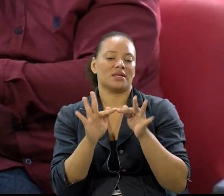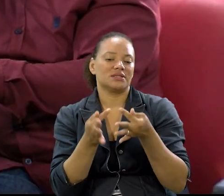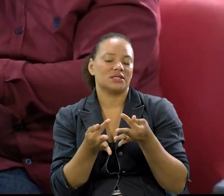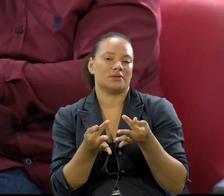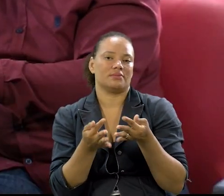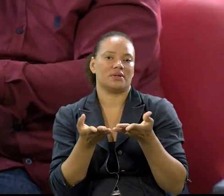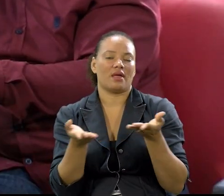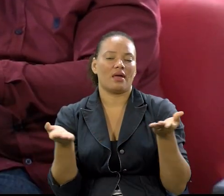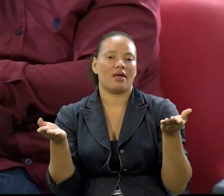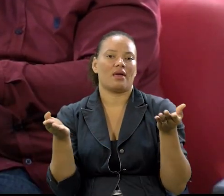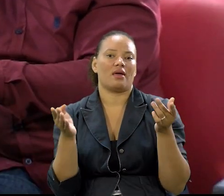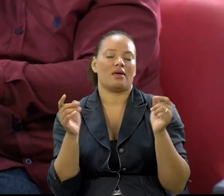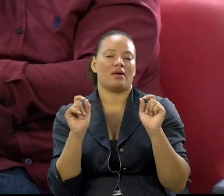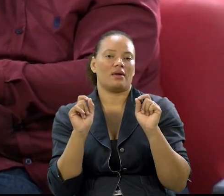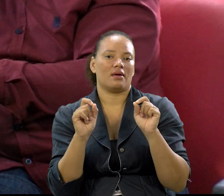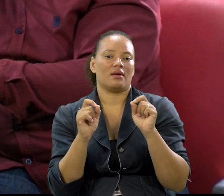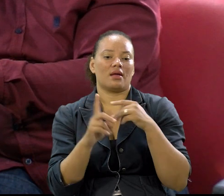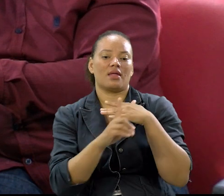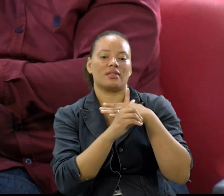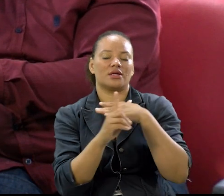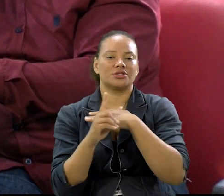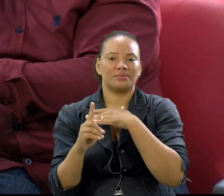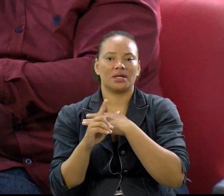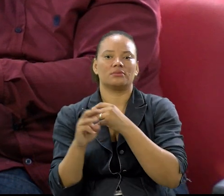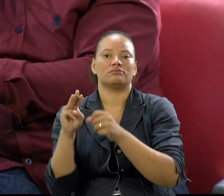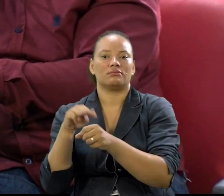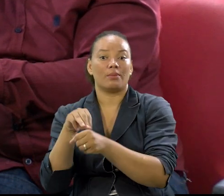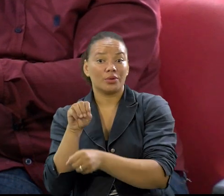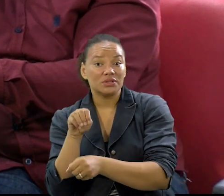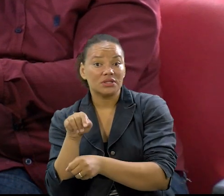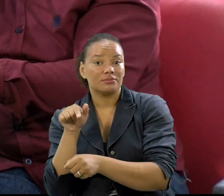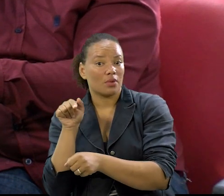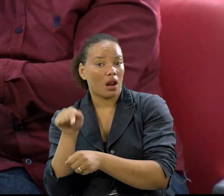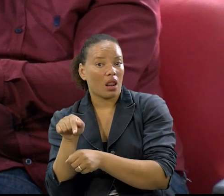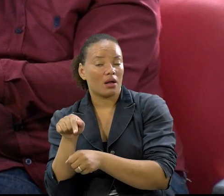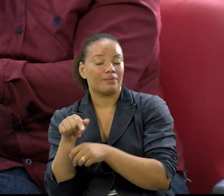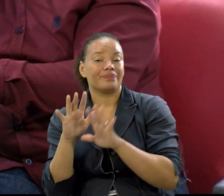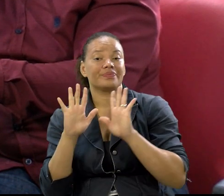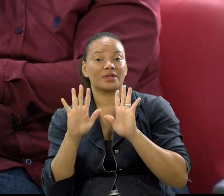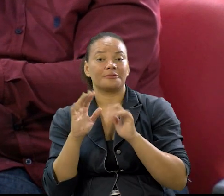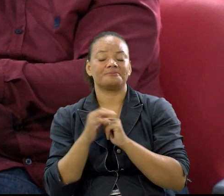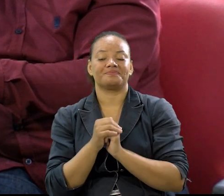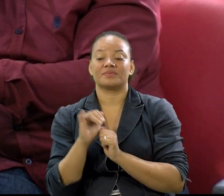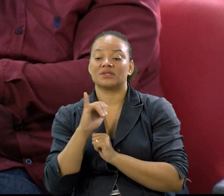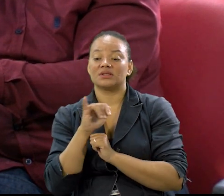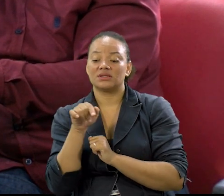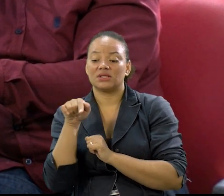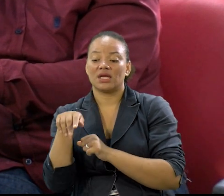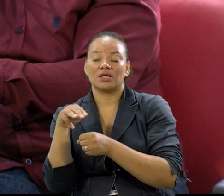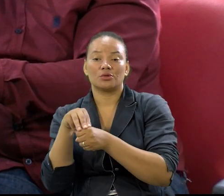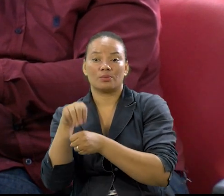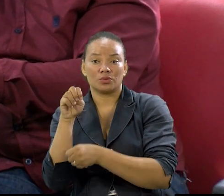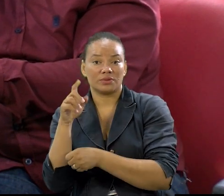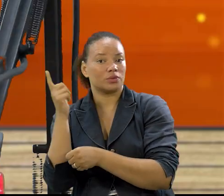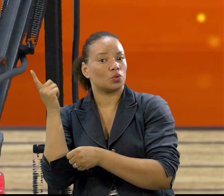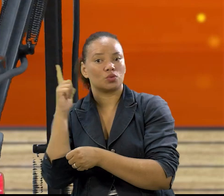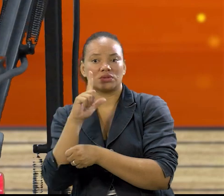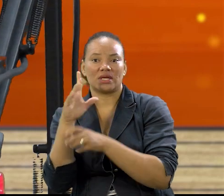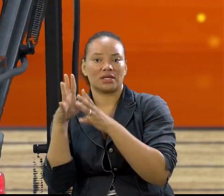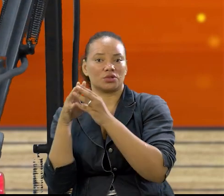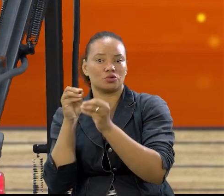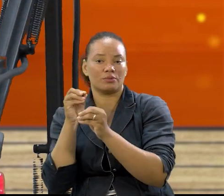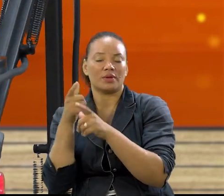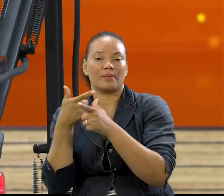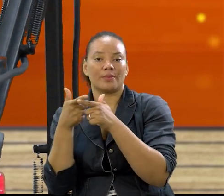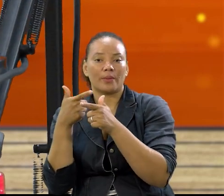simples né são atendidos nas unidades do município né quando a unidade Não consegue resolver ela